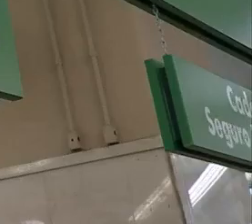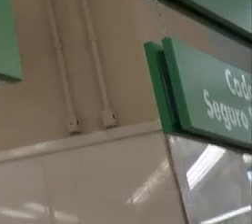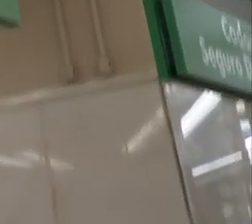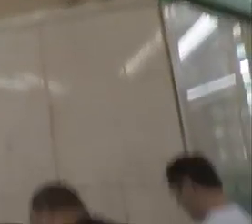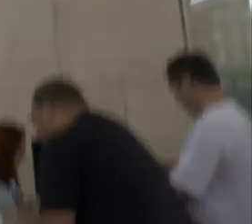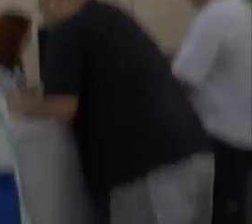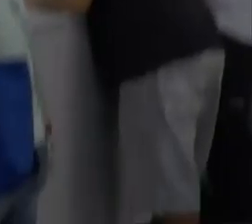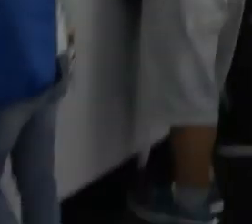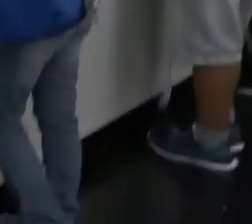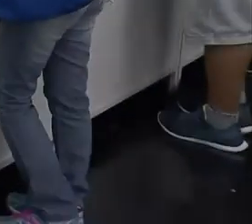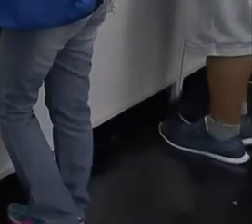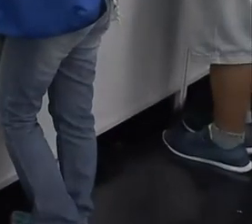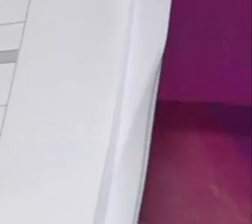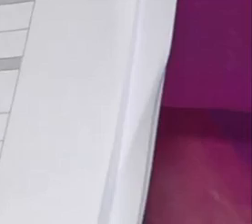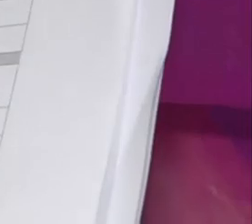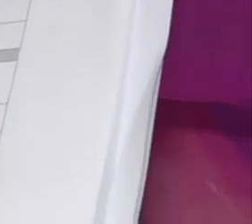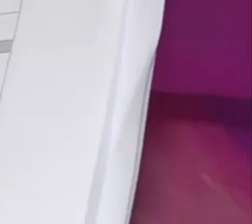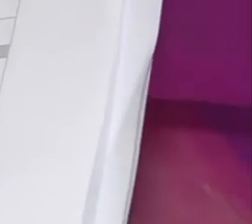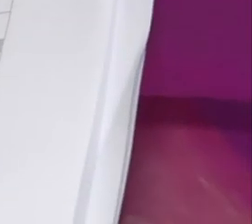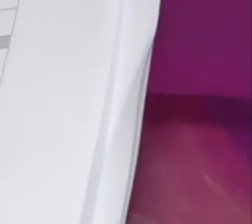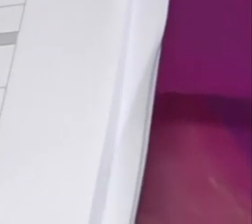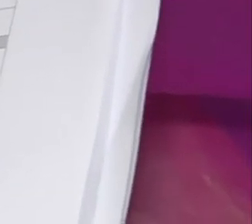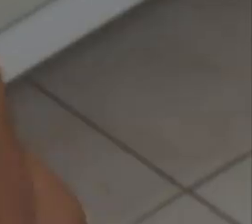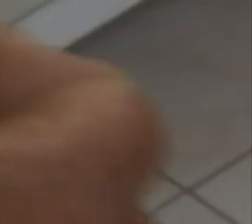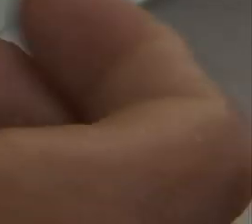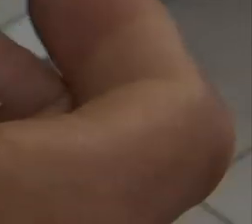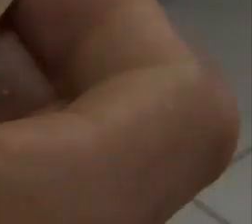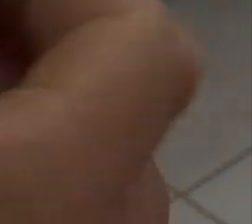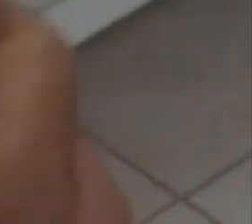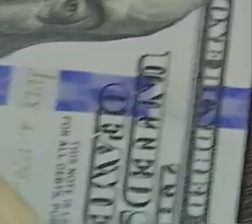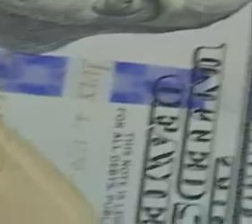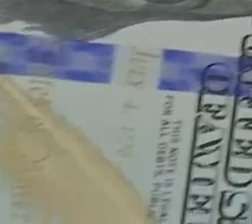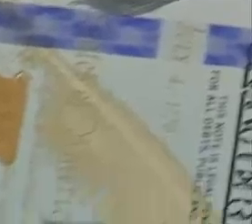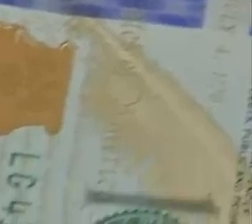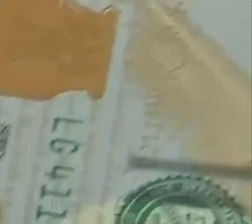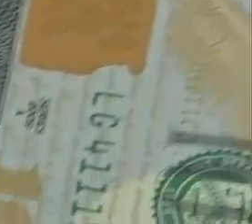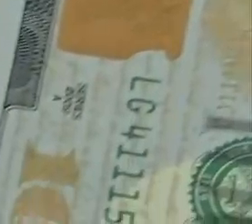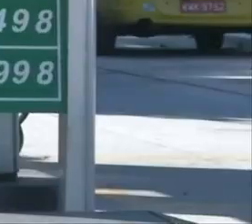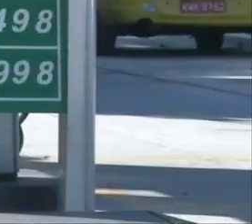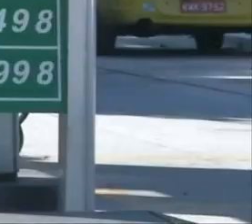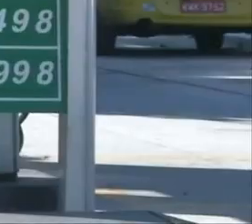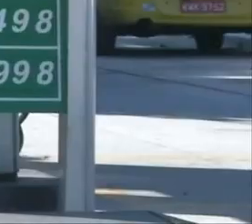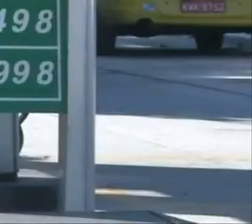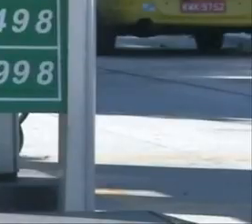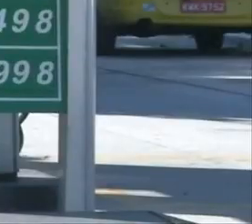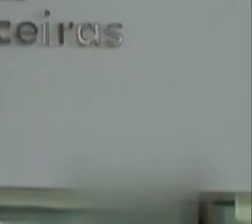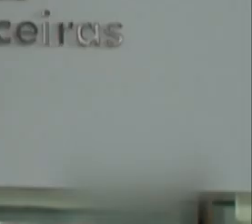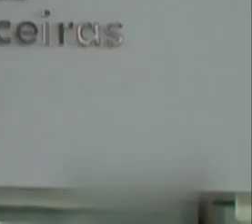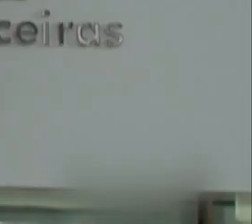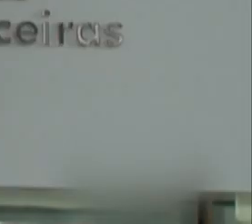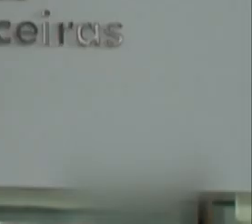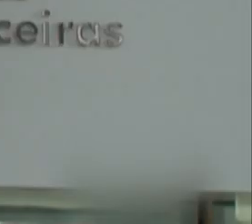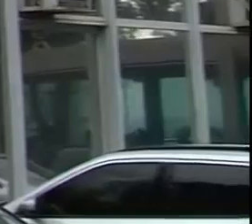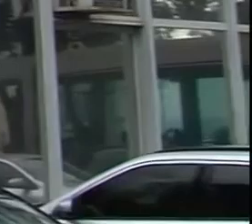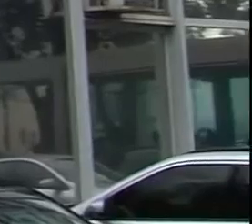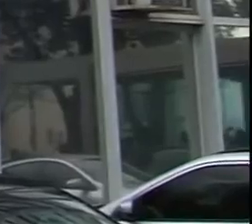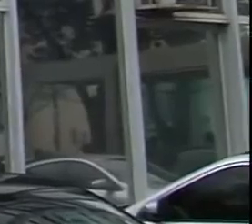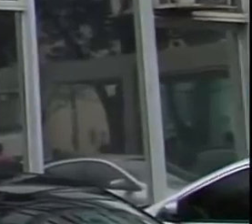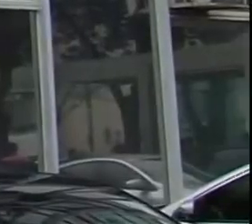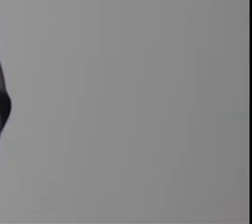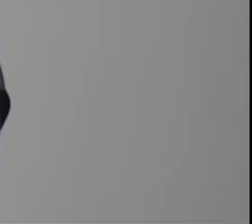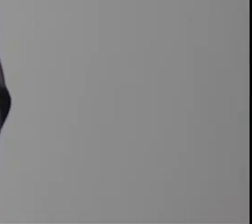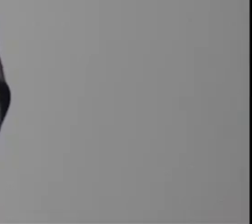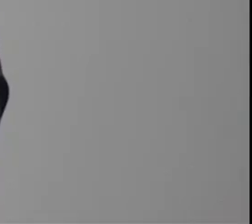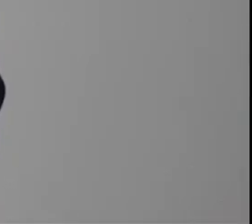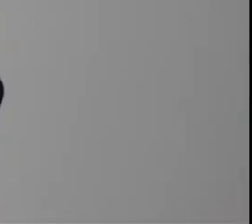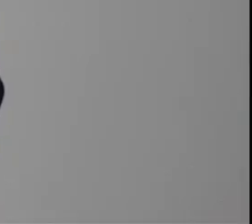Segunda, com mais de 12 milhões de desempregados, real em baixa, dólar e gasolina altos. Qual a real